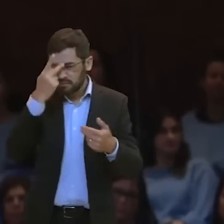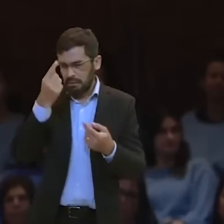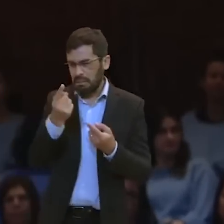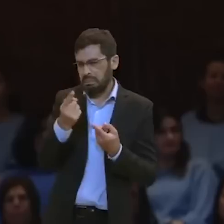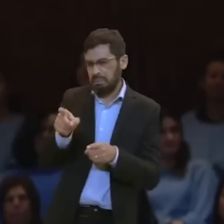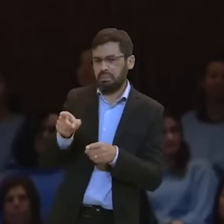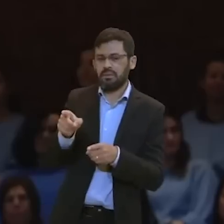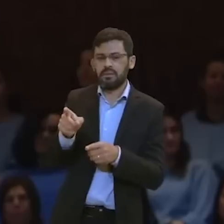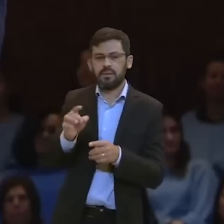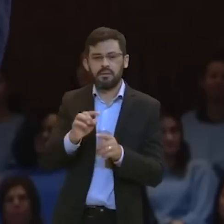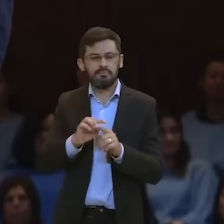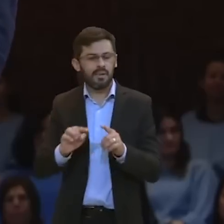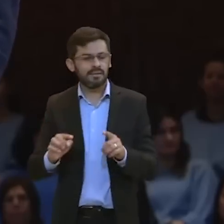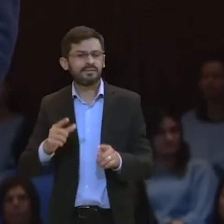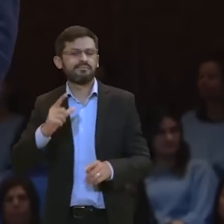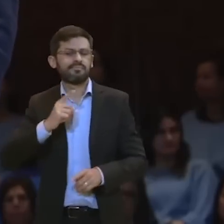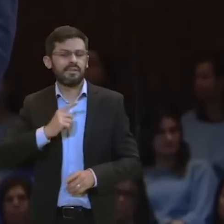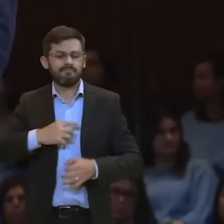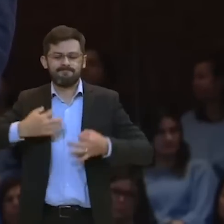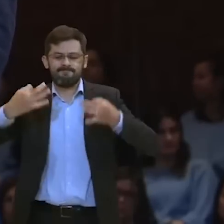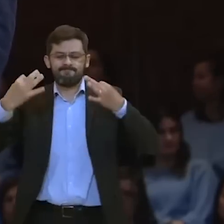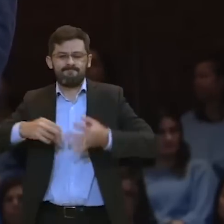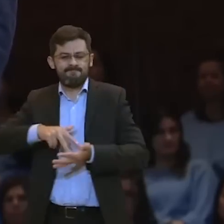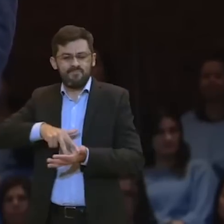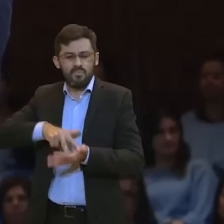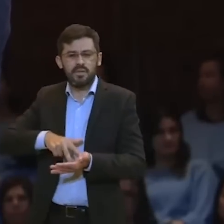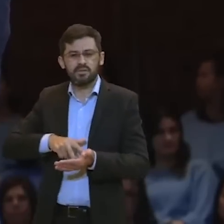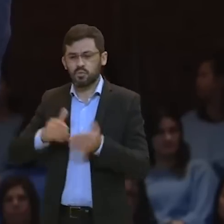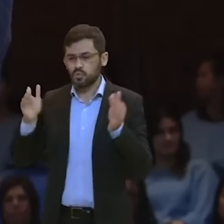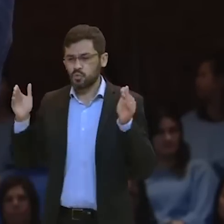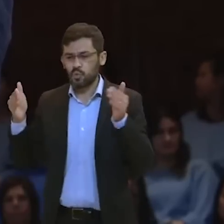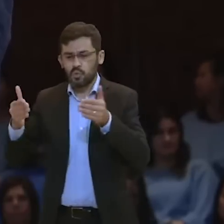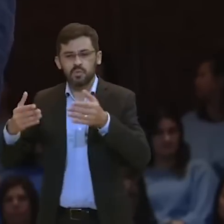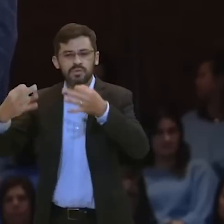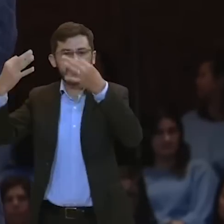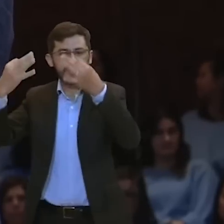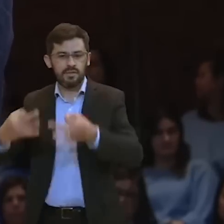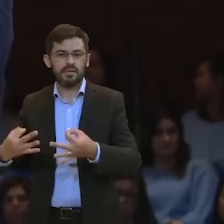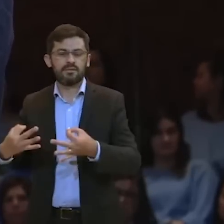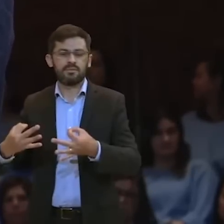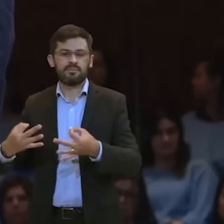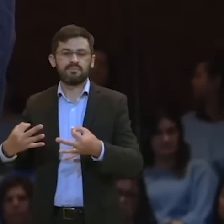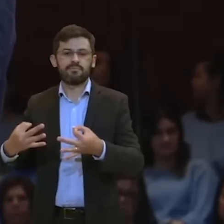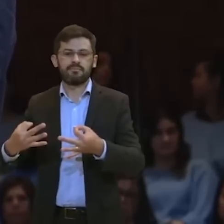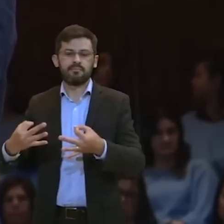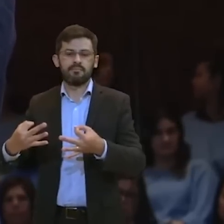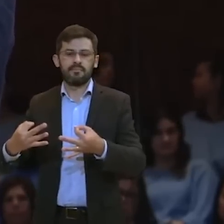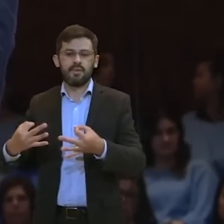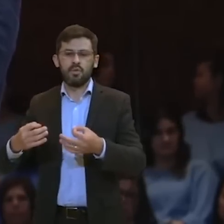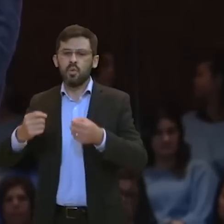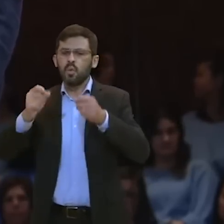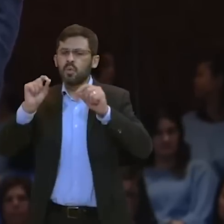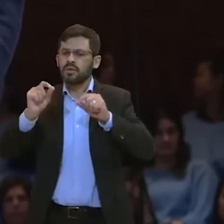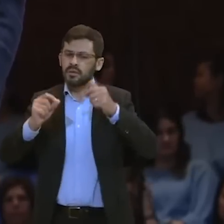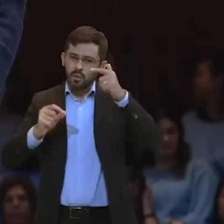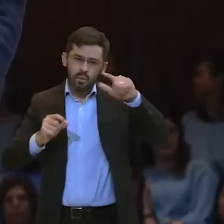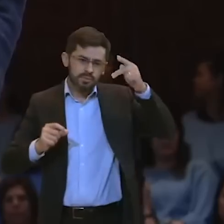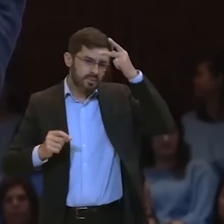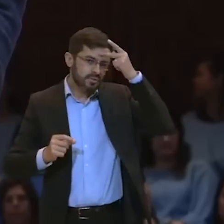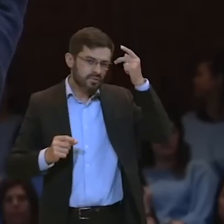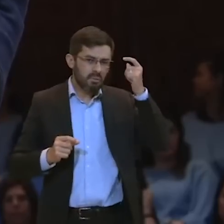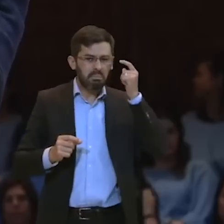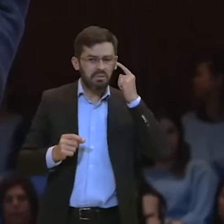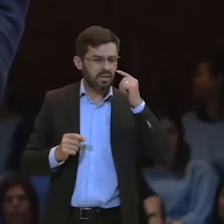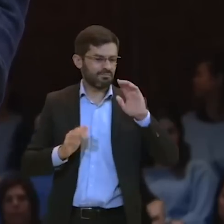mas coloca o foco no lugar certo. E a crítica não tem importância. Não